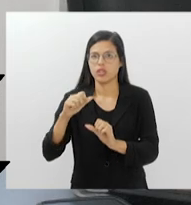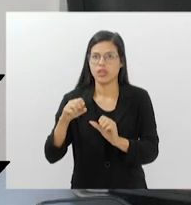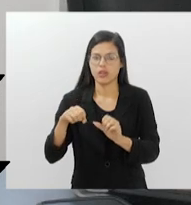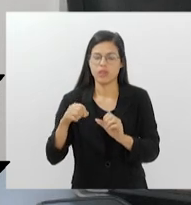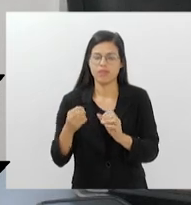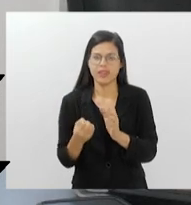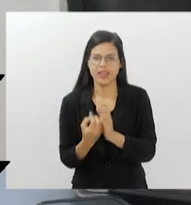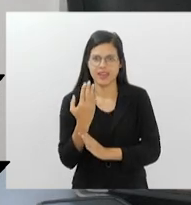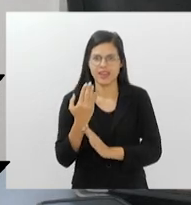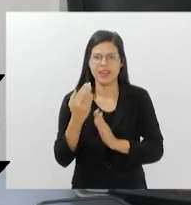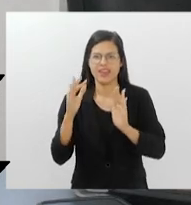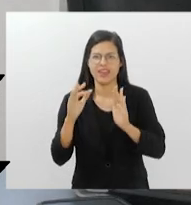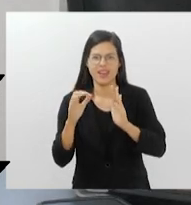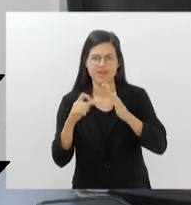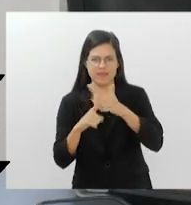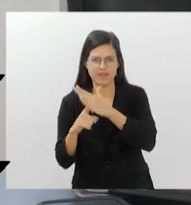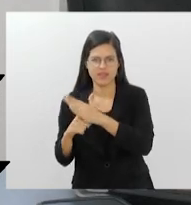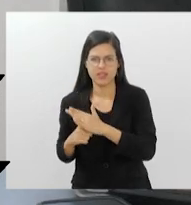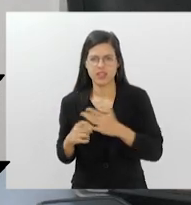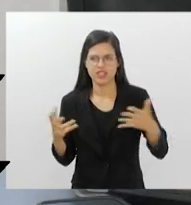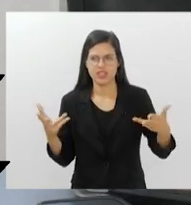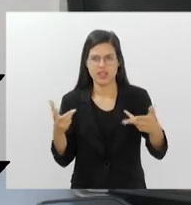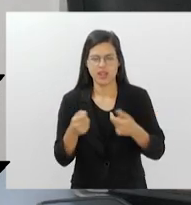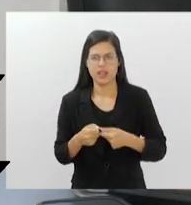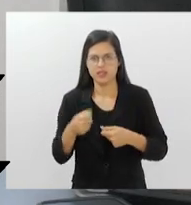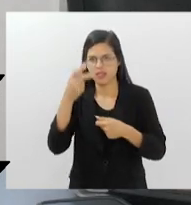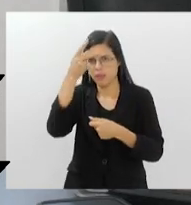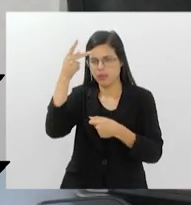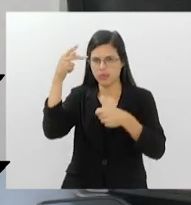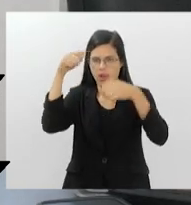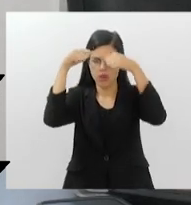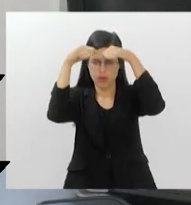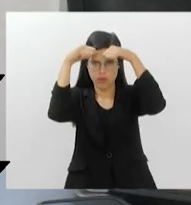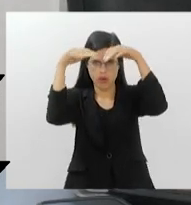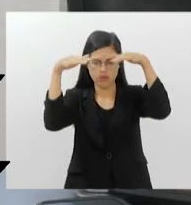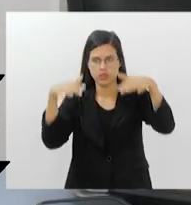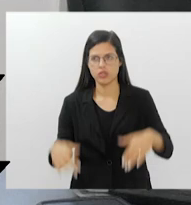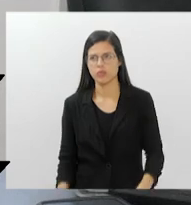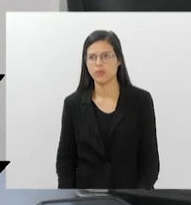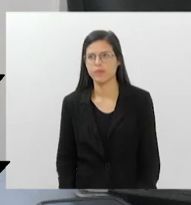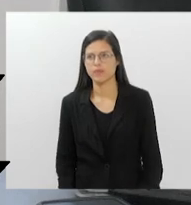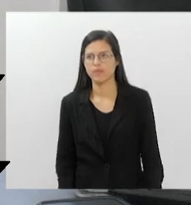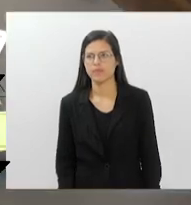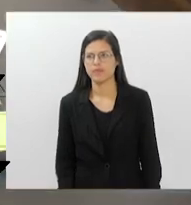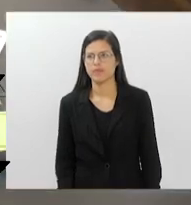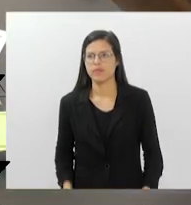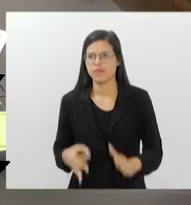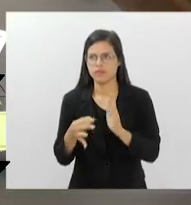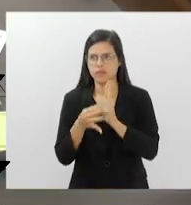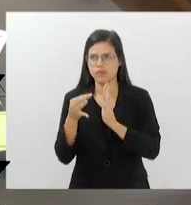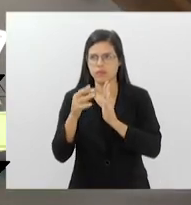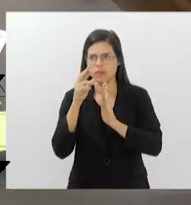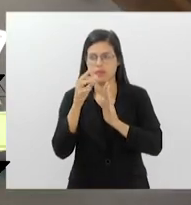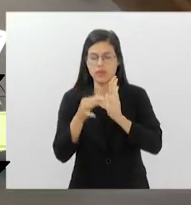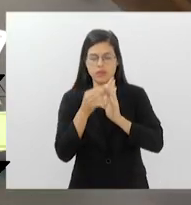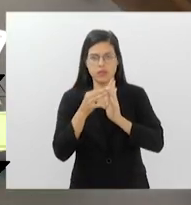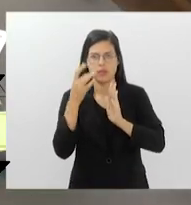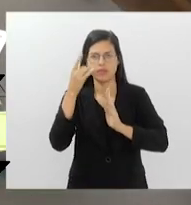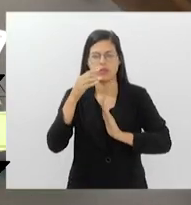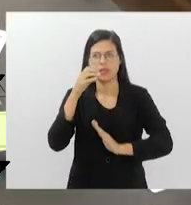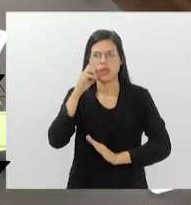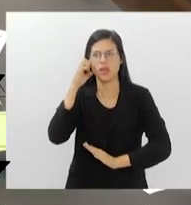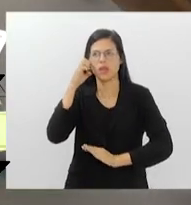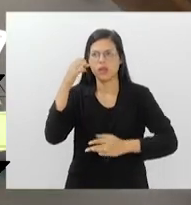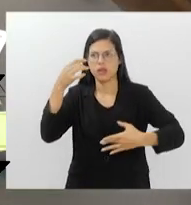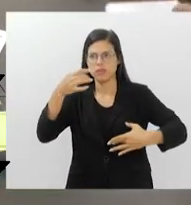tea parecer é de quem deputada Élica parecer da deputada Élica juridicidade com emendas em